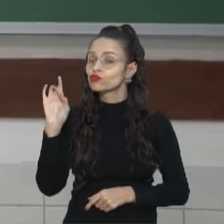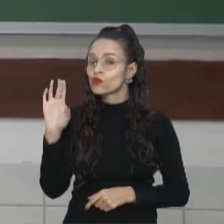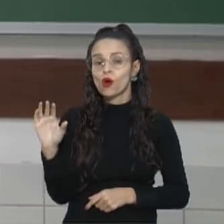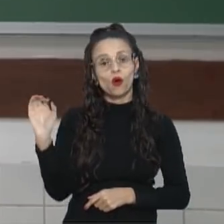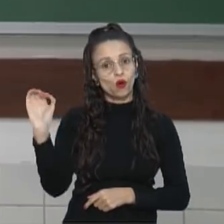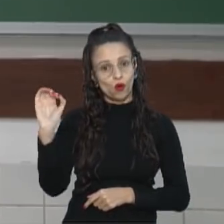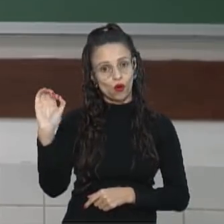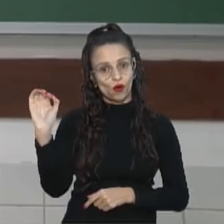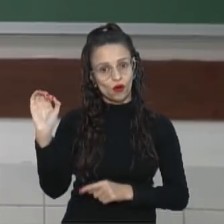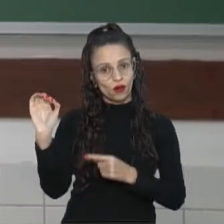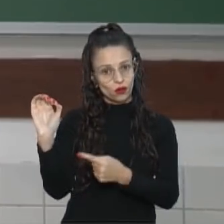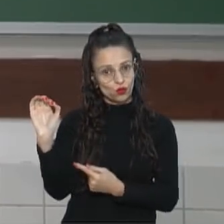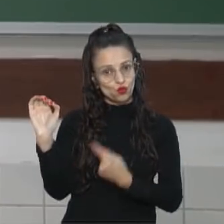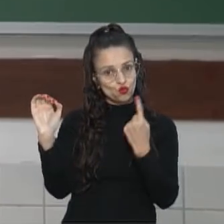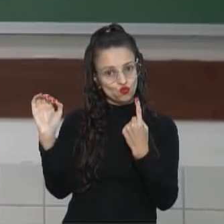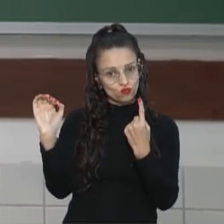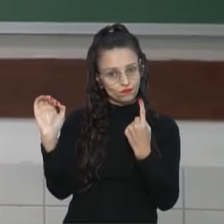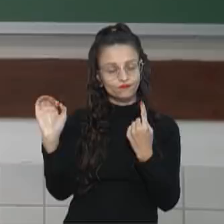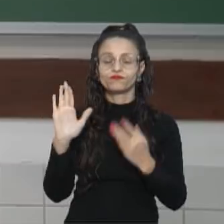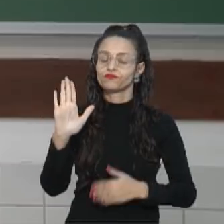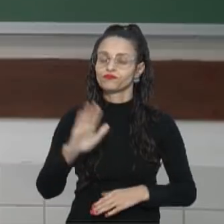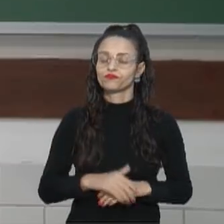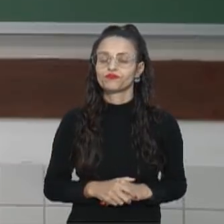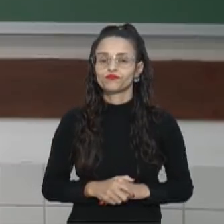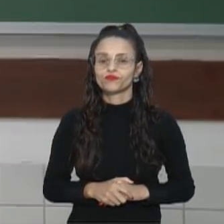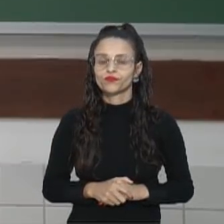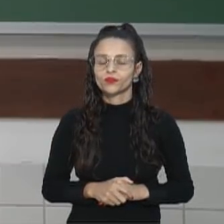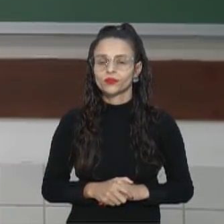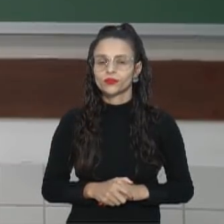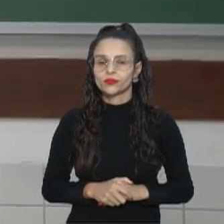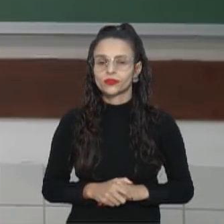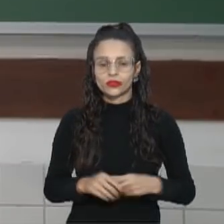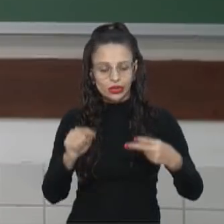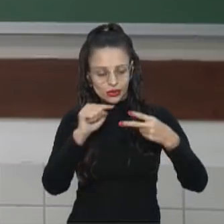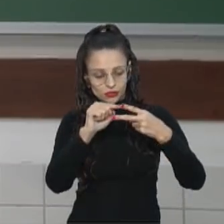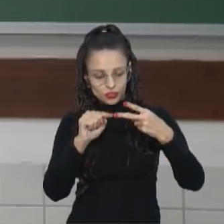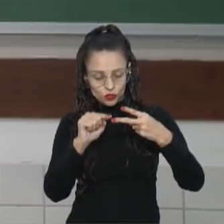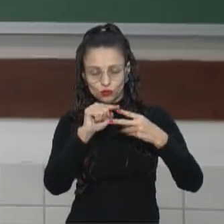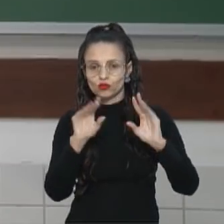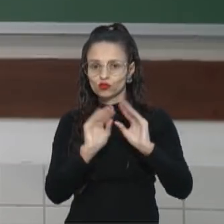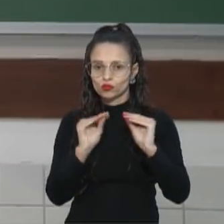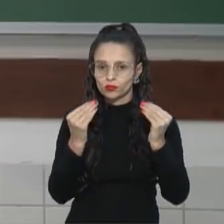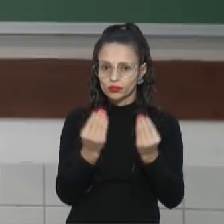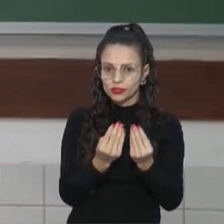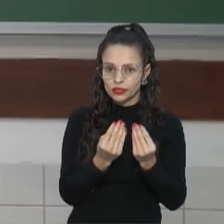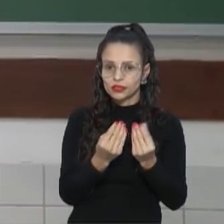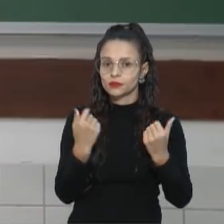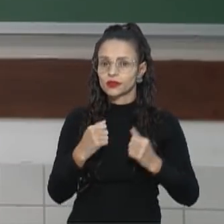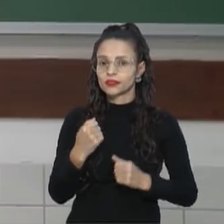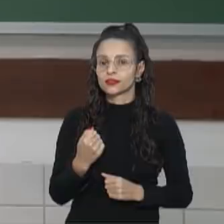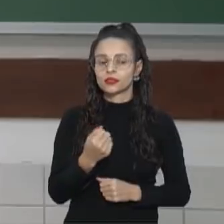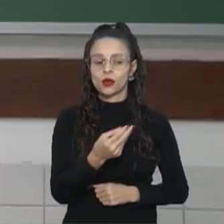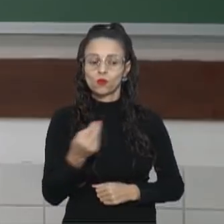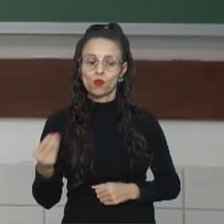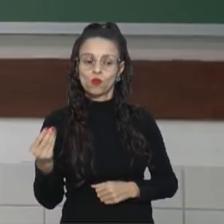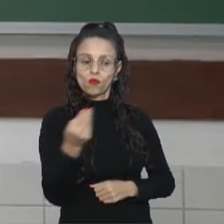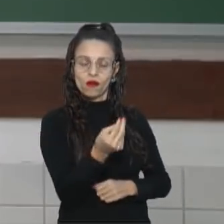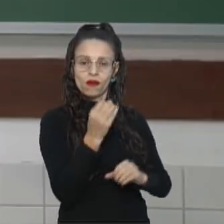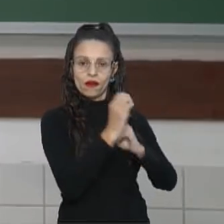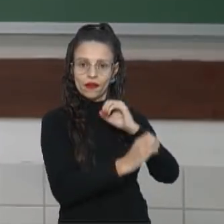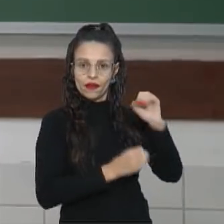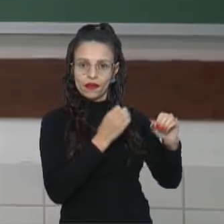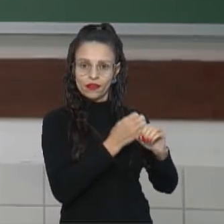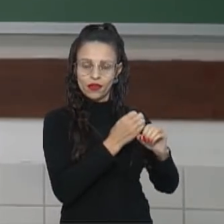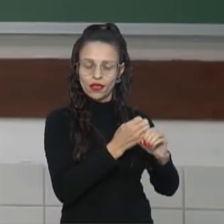oxigênio. Segundo problema. Esses dois tipos de elementos tem que ter um recebendo elétrons e outro doando. E